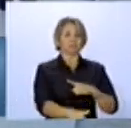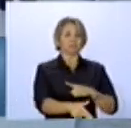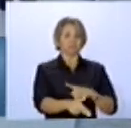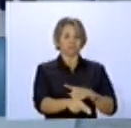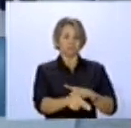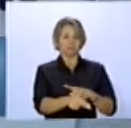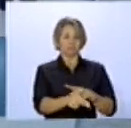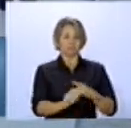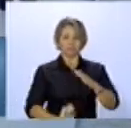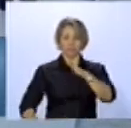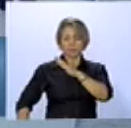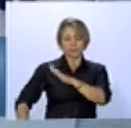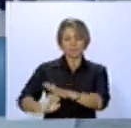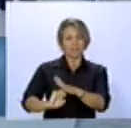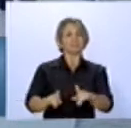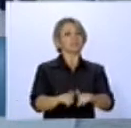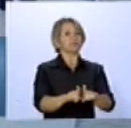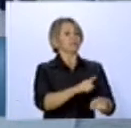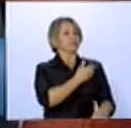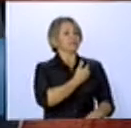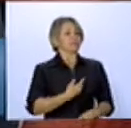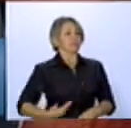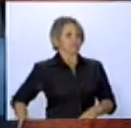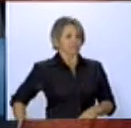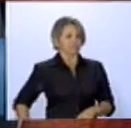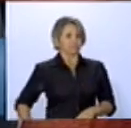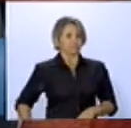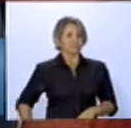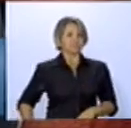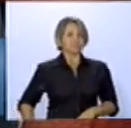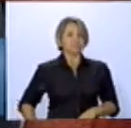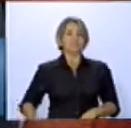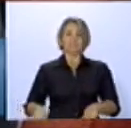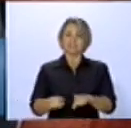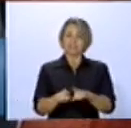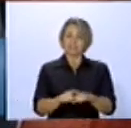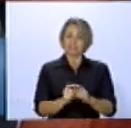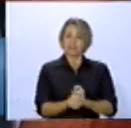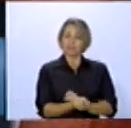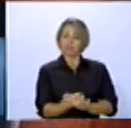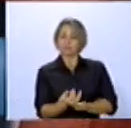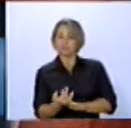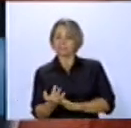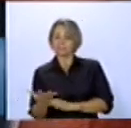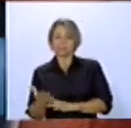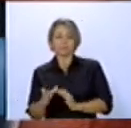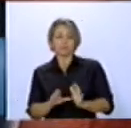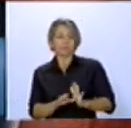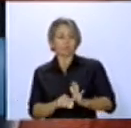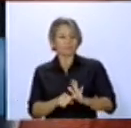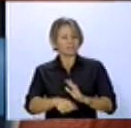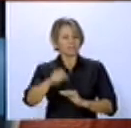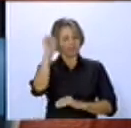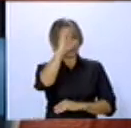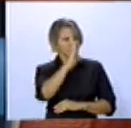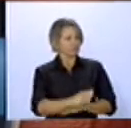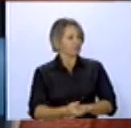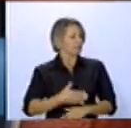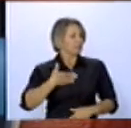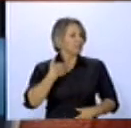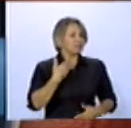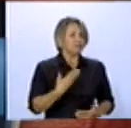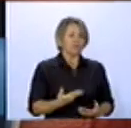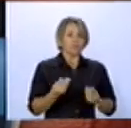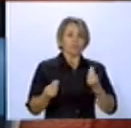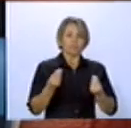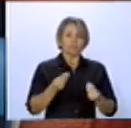entre empresas e governo os dados da corrupção no Brasil são impressionantes os especialistas afirmam